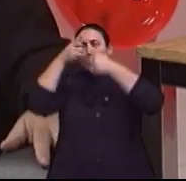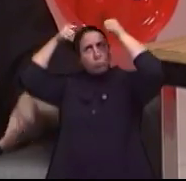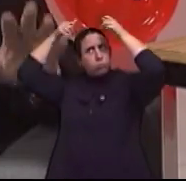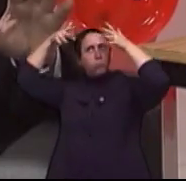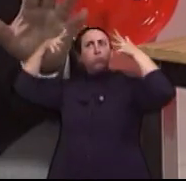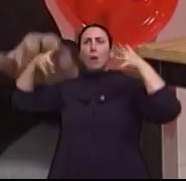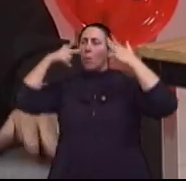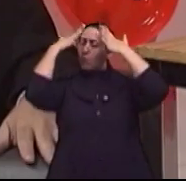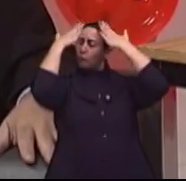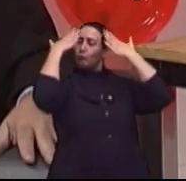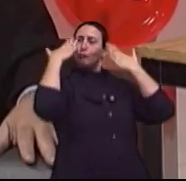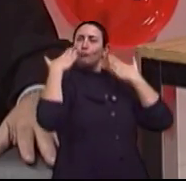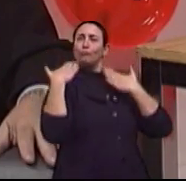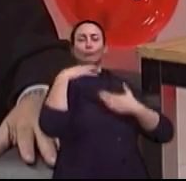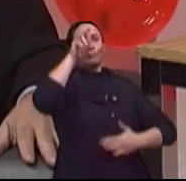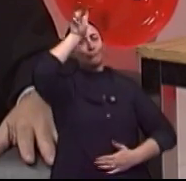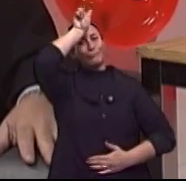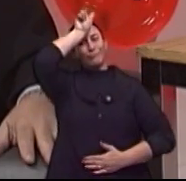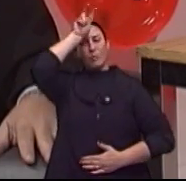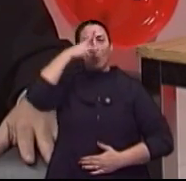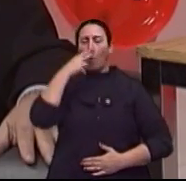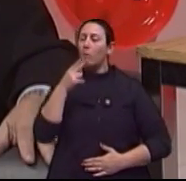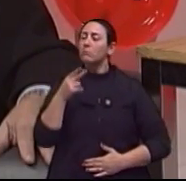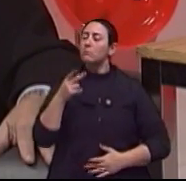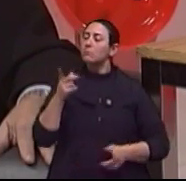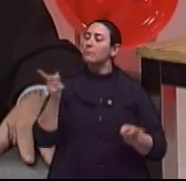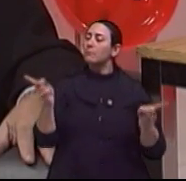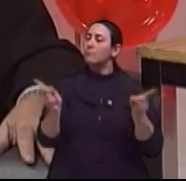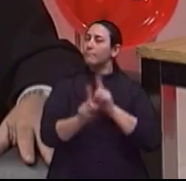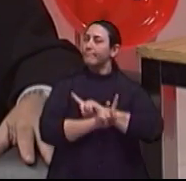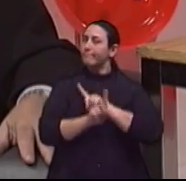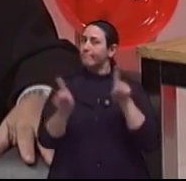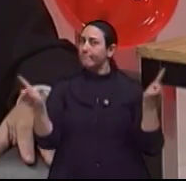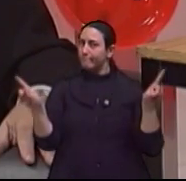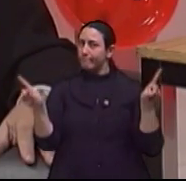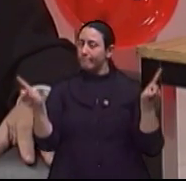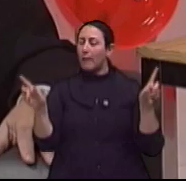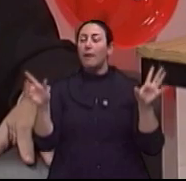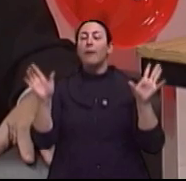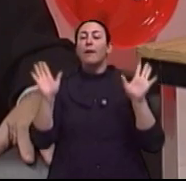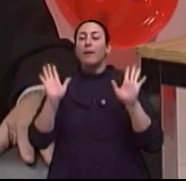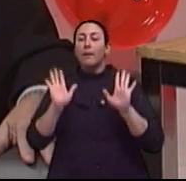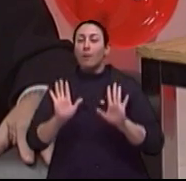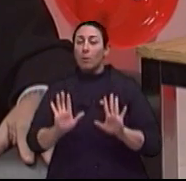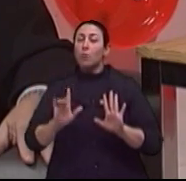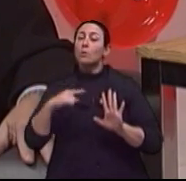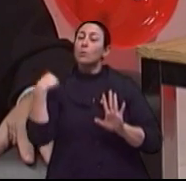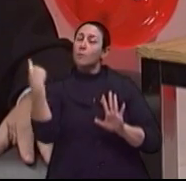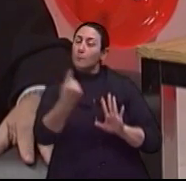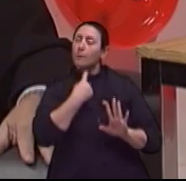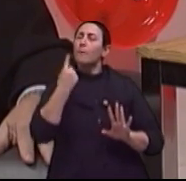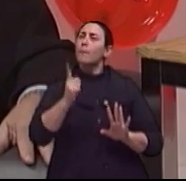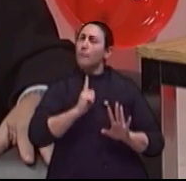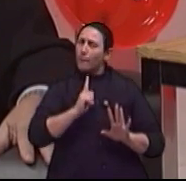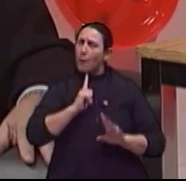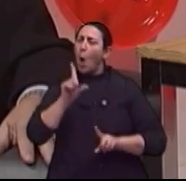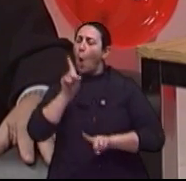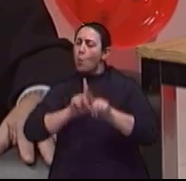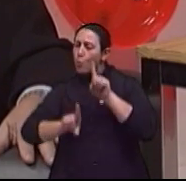da Cleópatra Não é bem assim então é o seguinte nós temos produtos